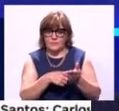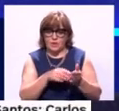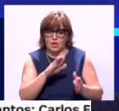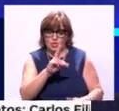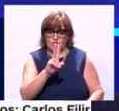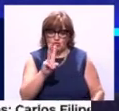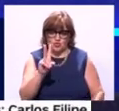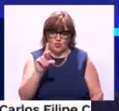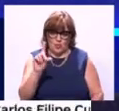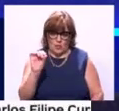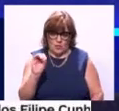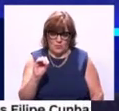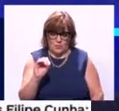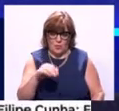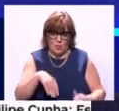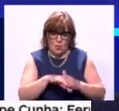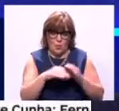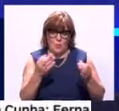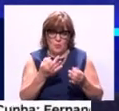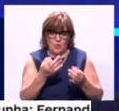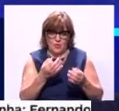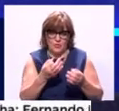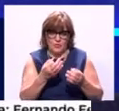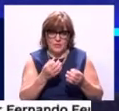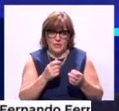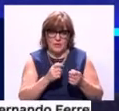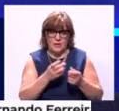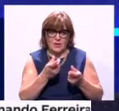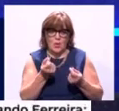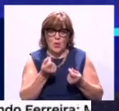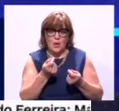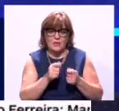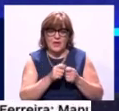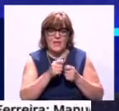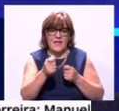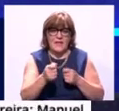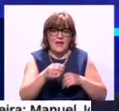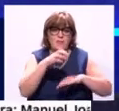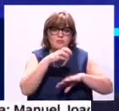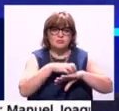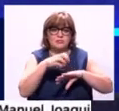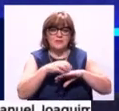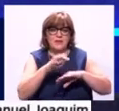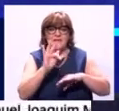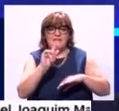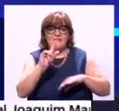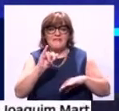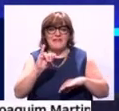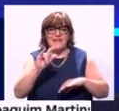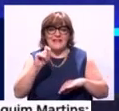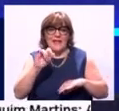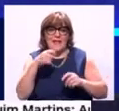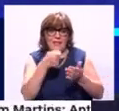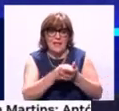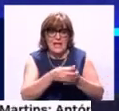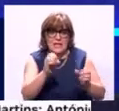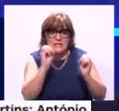Júlio, o Futebol Clube Porto sabe quanto é que dá às nossas delegações filiais? Não faço ideia.